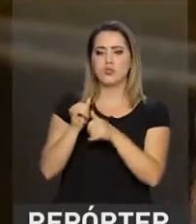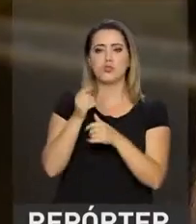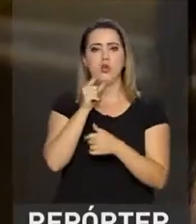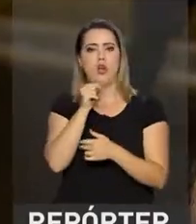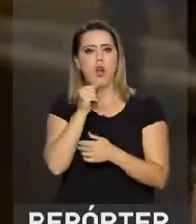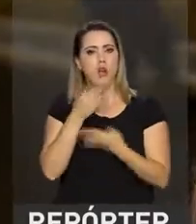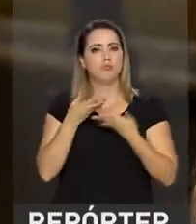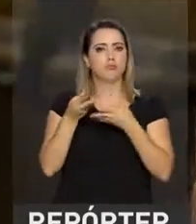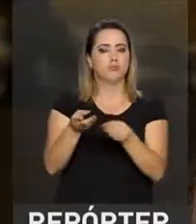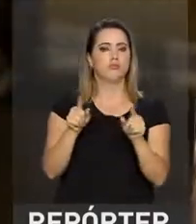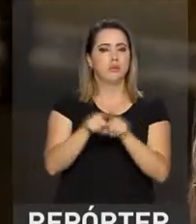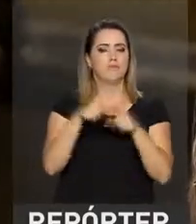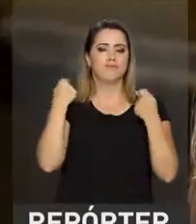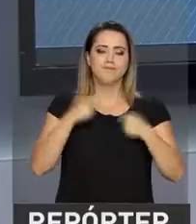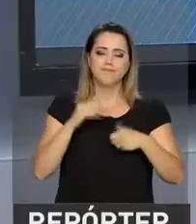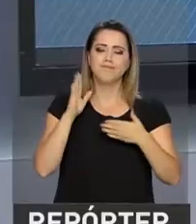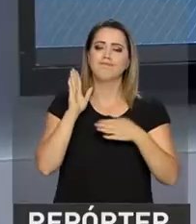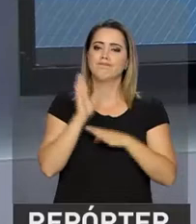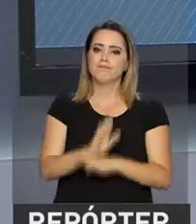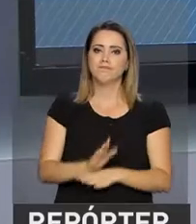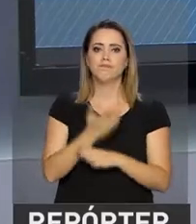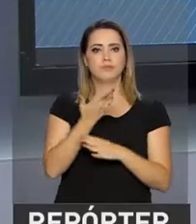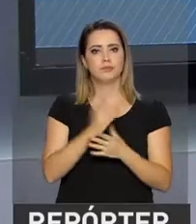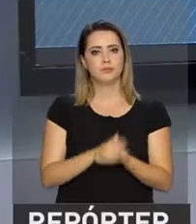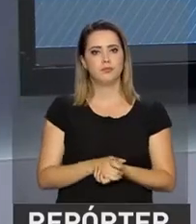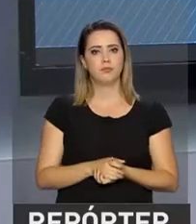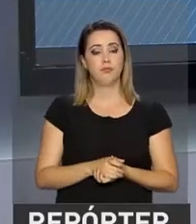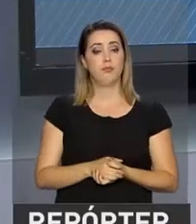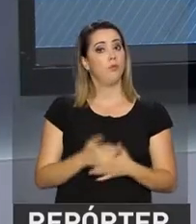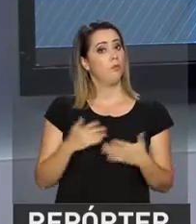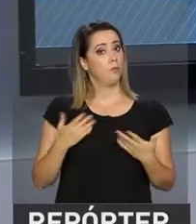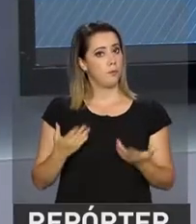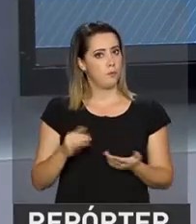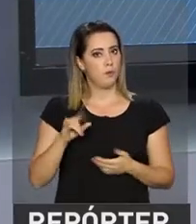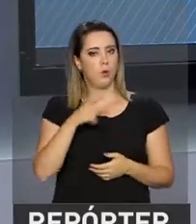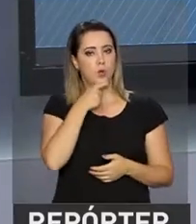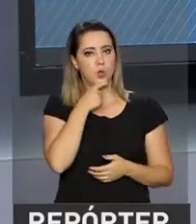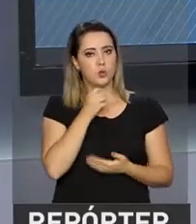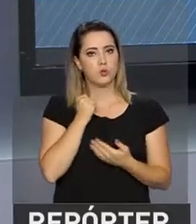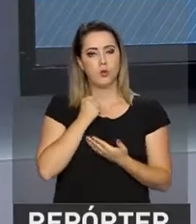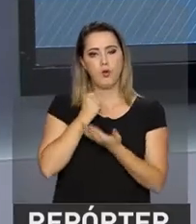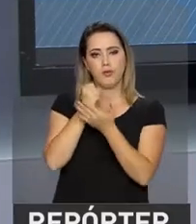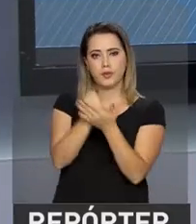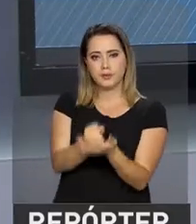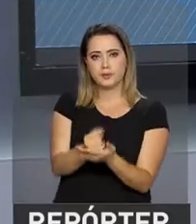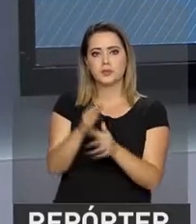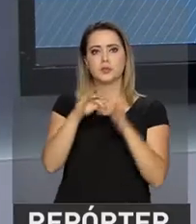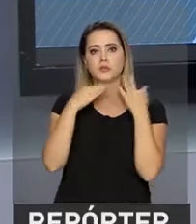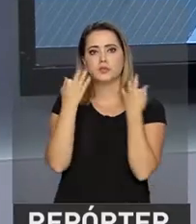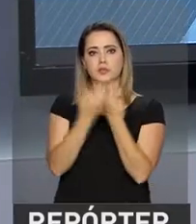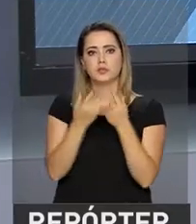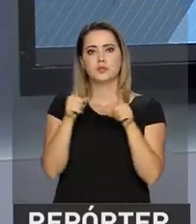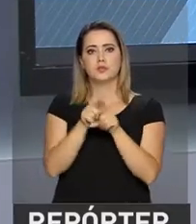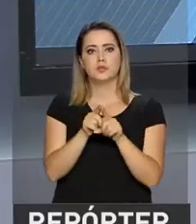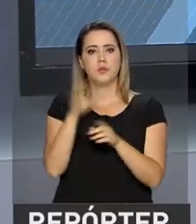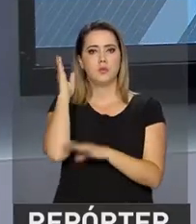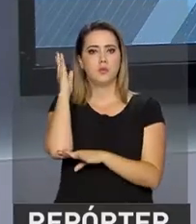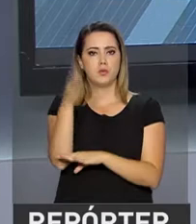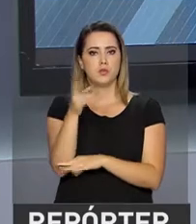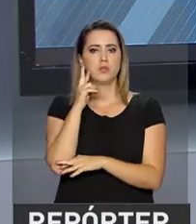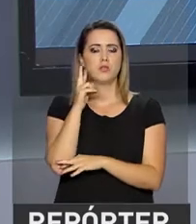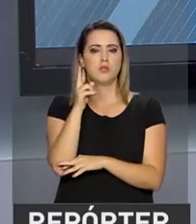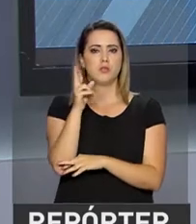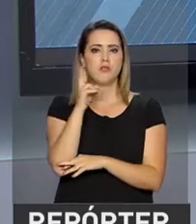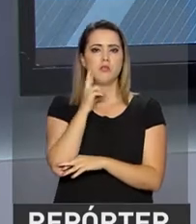de emergência, precisa de ajuda. Em julho, os serviços oferecidos às famílias, como os prestados por hotéis e